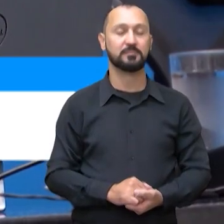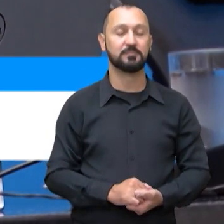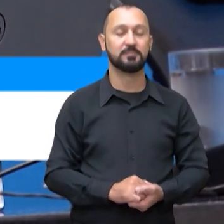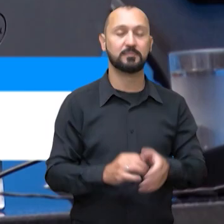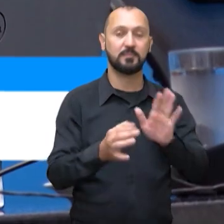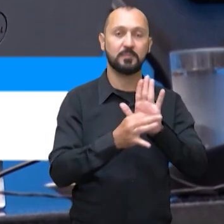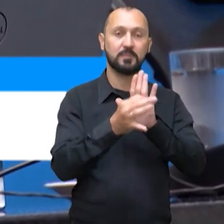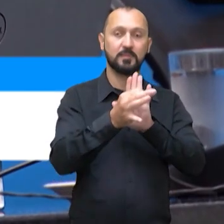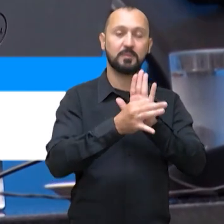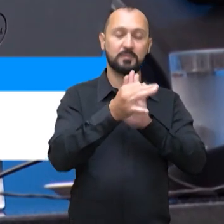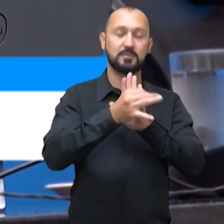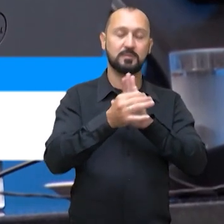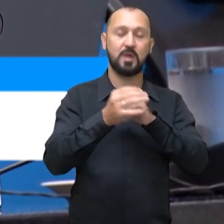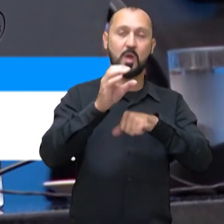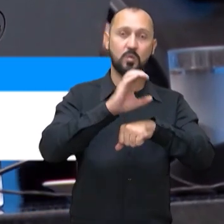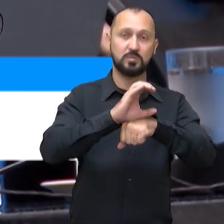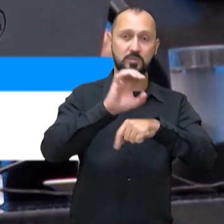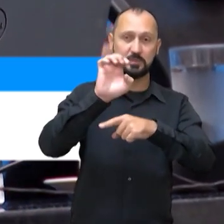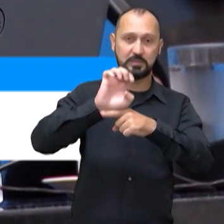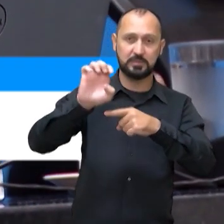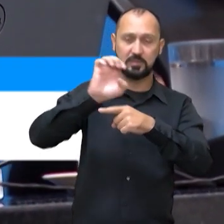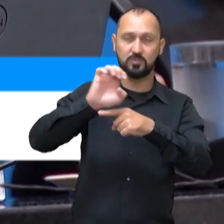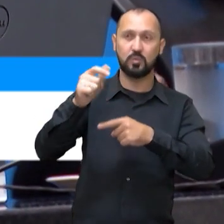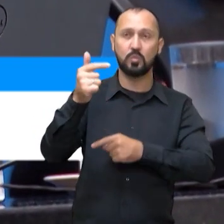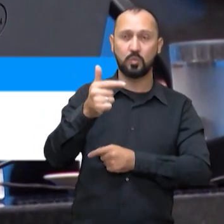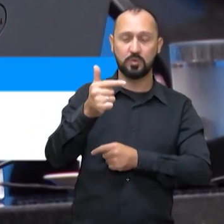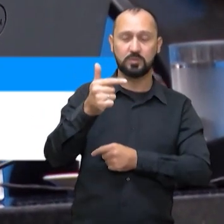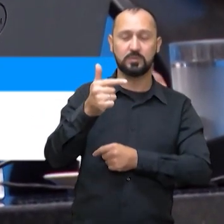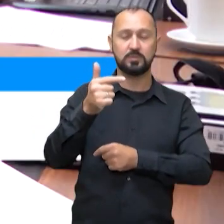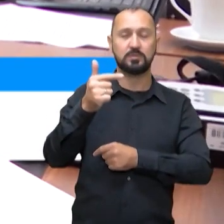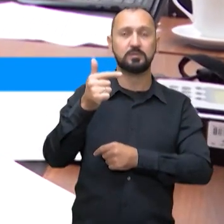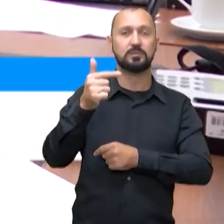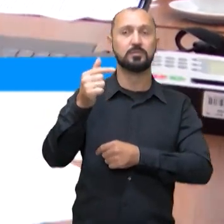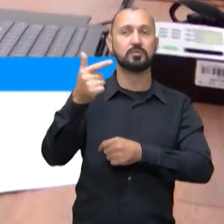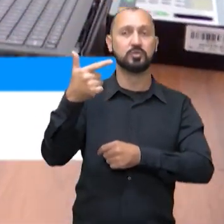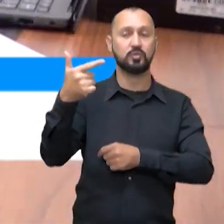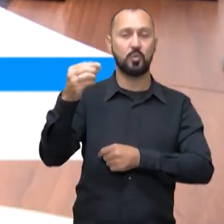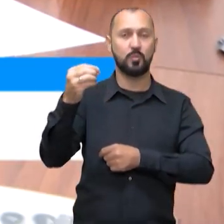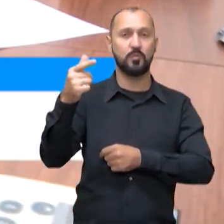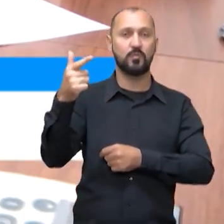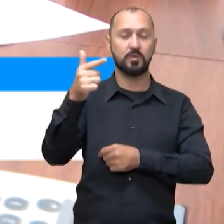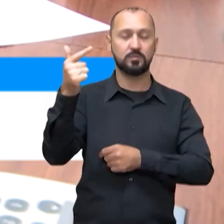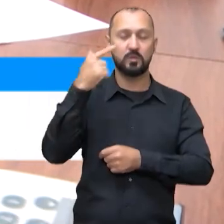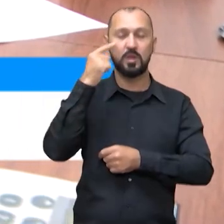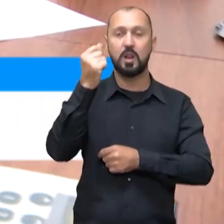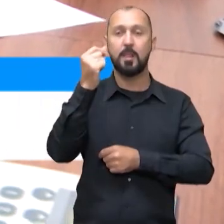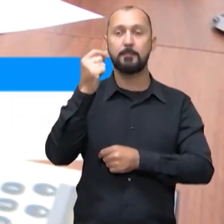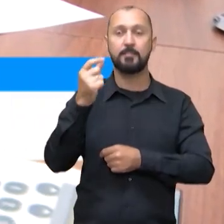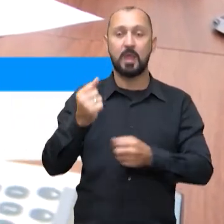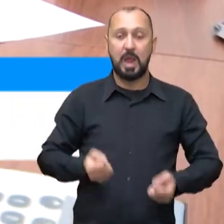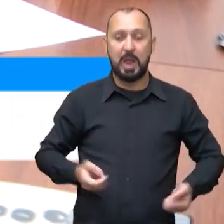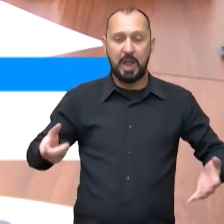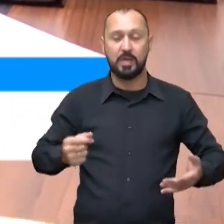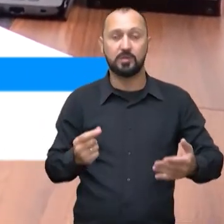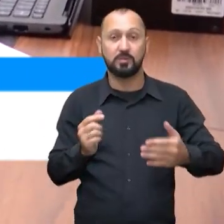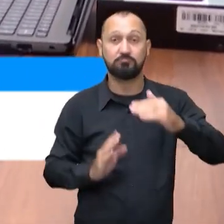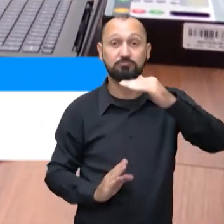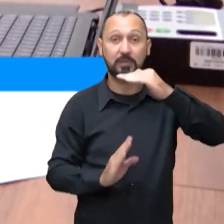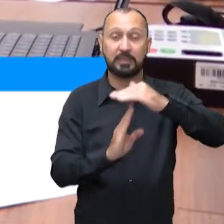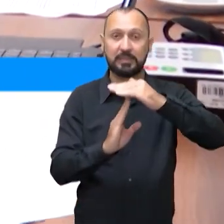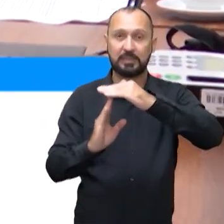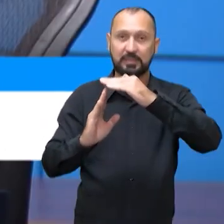A proposta de emenda constitucional 2 de 2022, que revisa a Lei de Teto de Gastos de autoria do